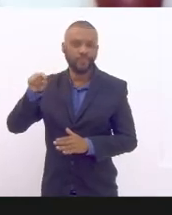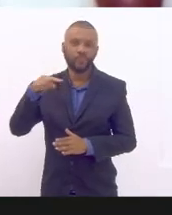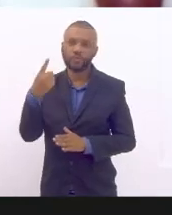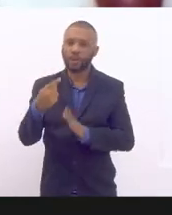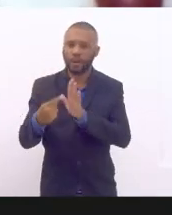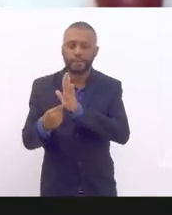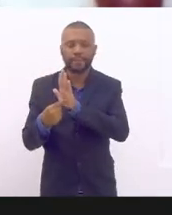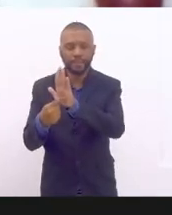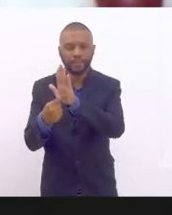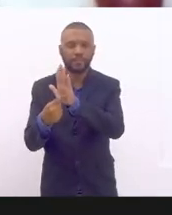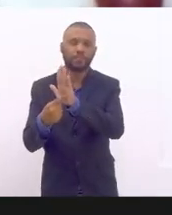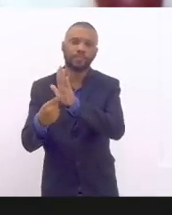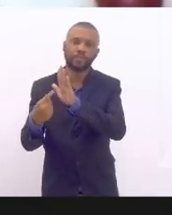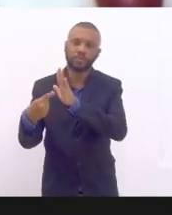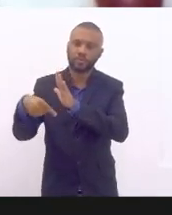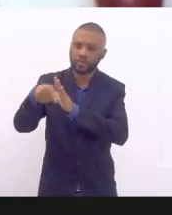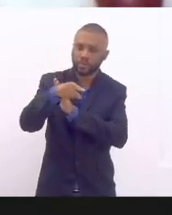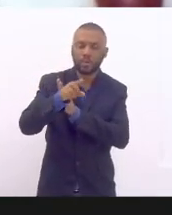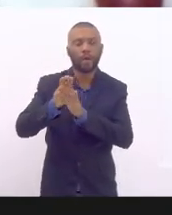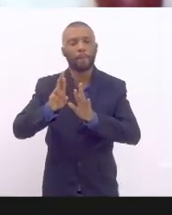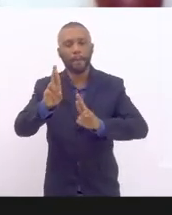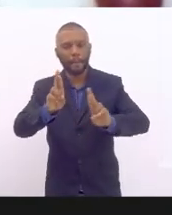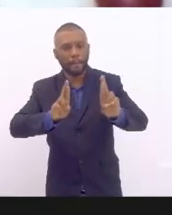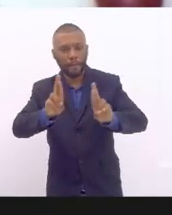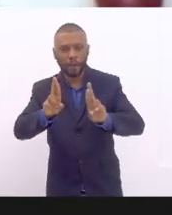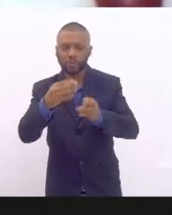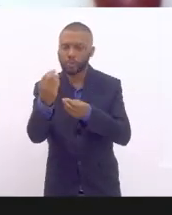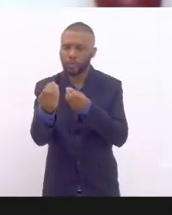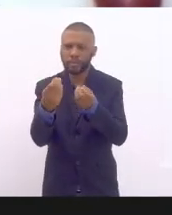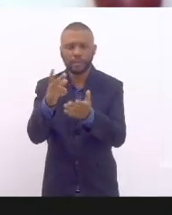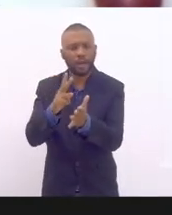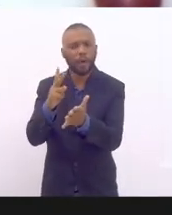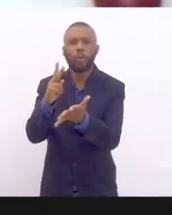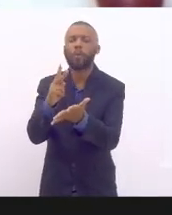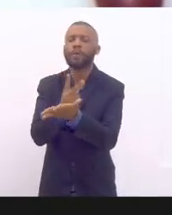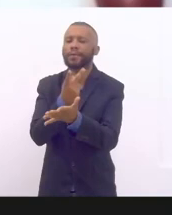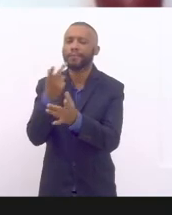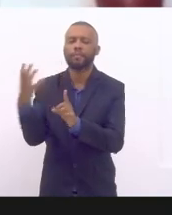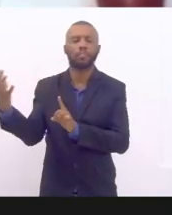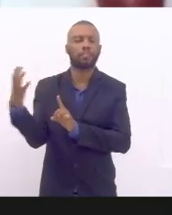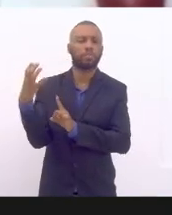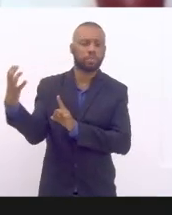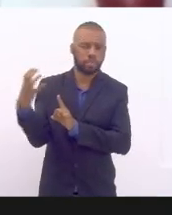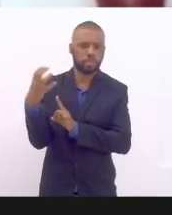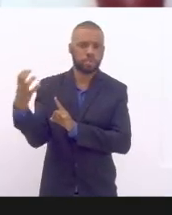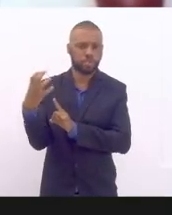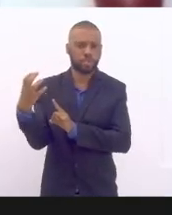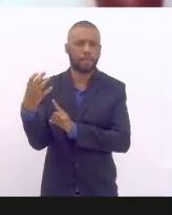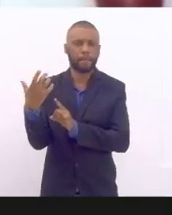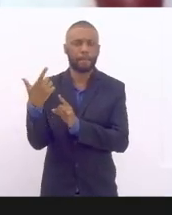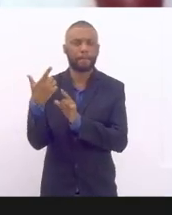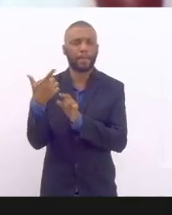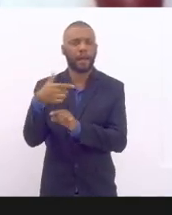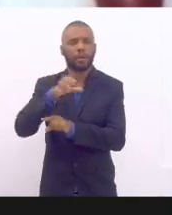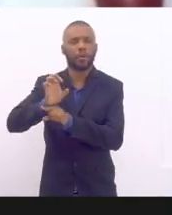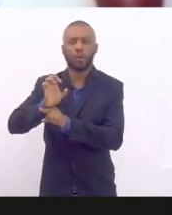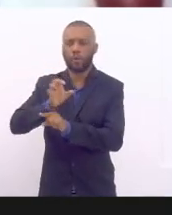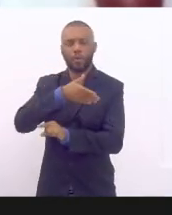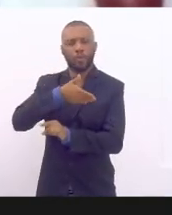é para os nossos representantes o impacto que se traz para todo o estado